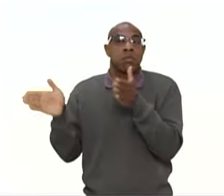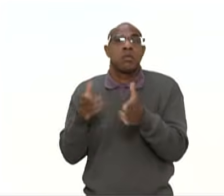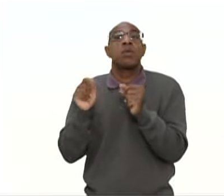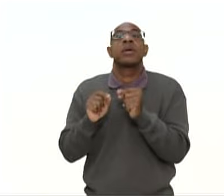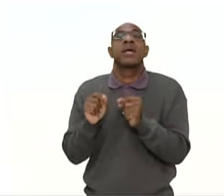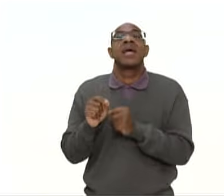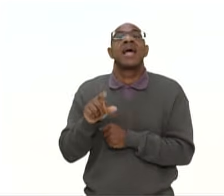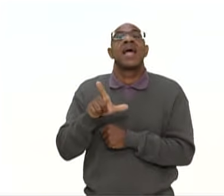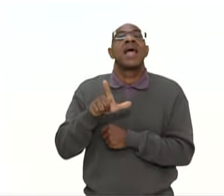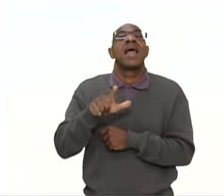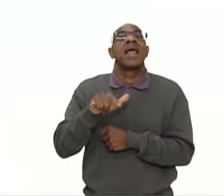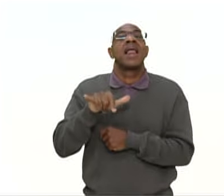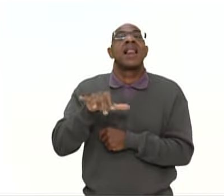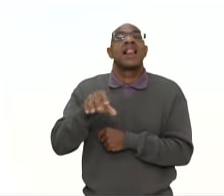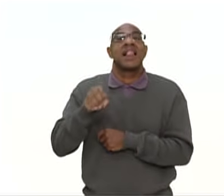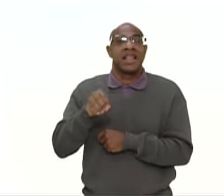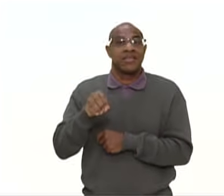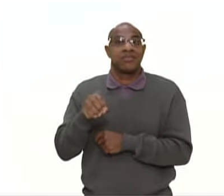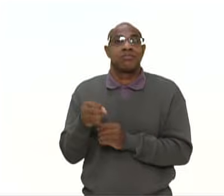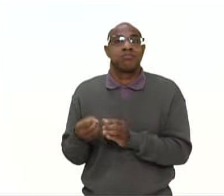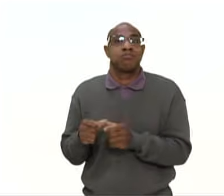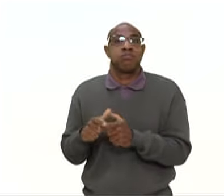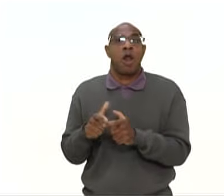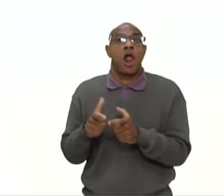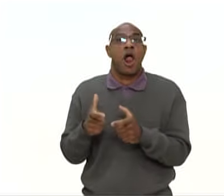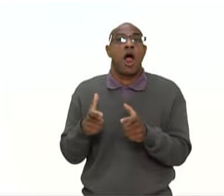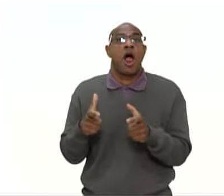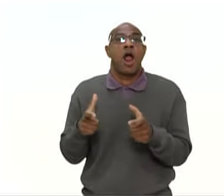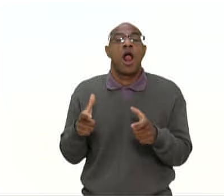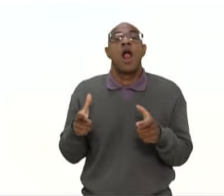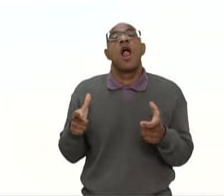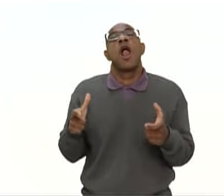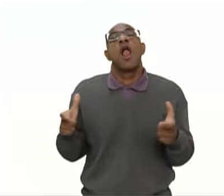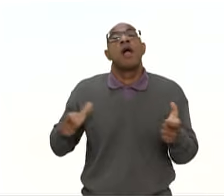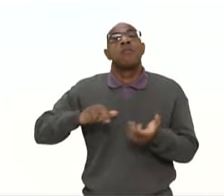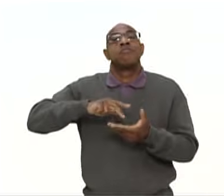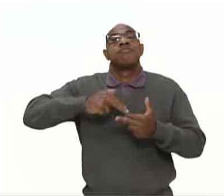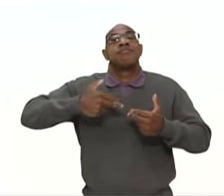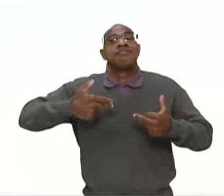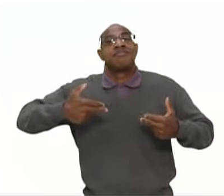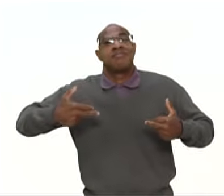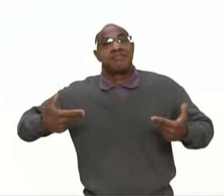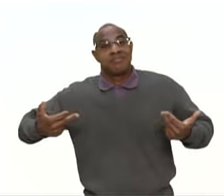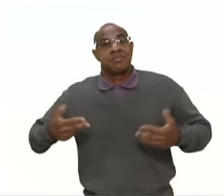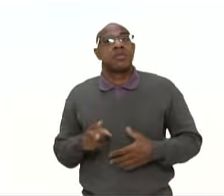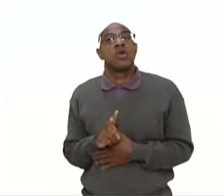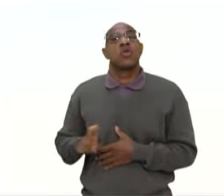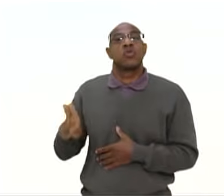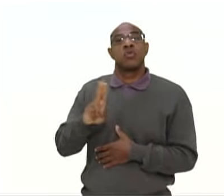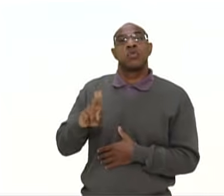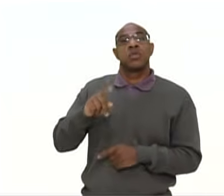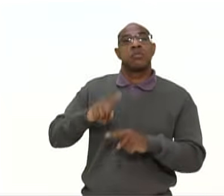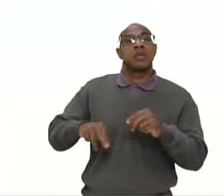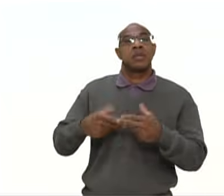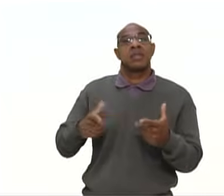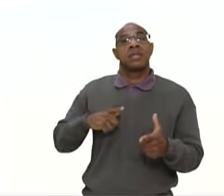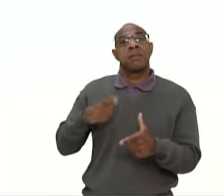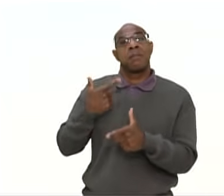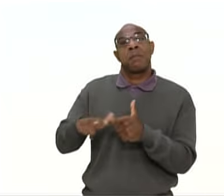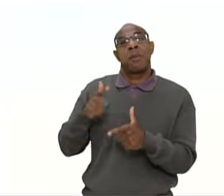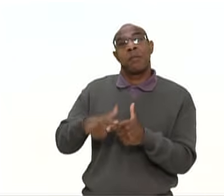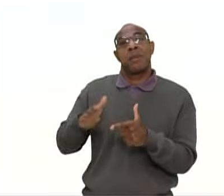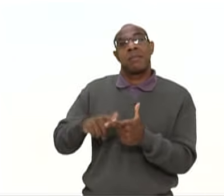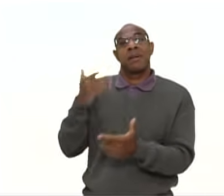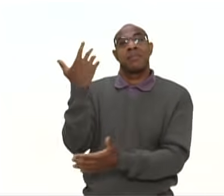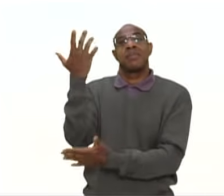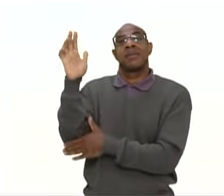lixo, desde embalagens, material publicitário, até dejetos resultantes do uso de produtos que geram problemas